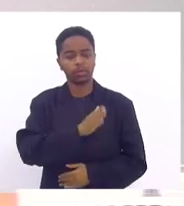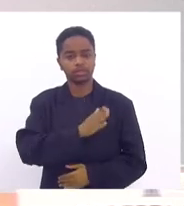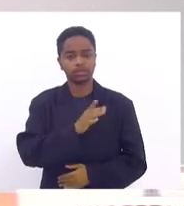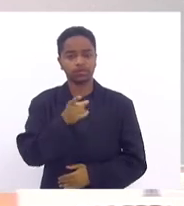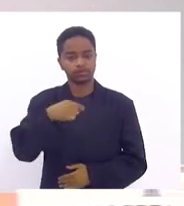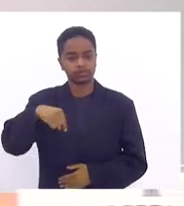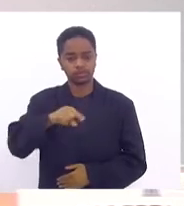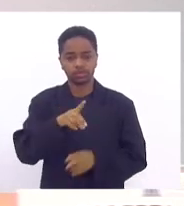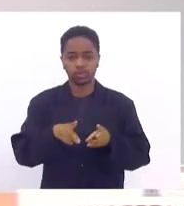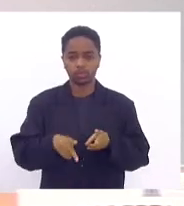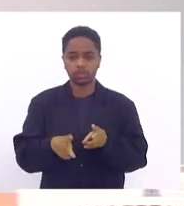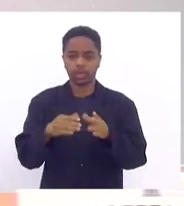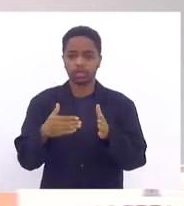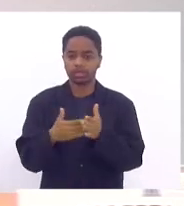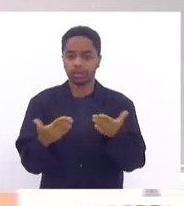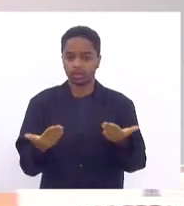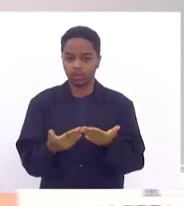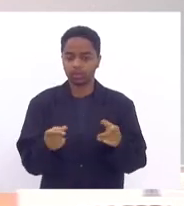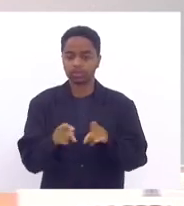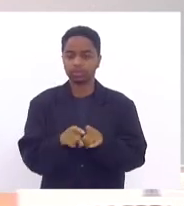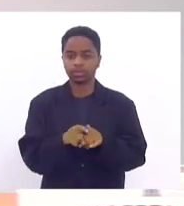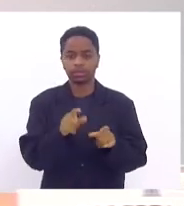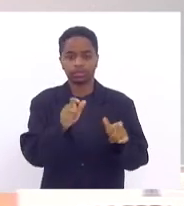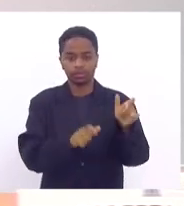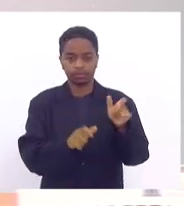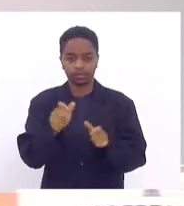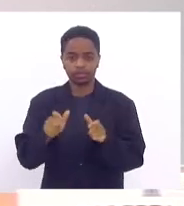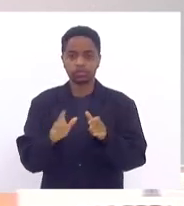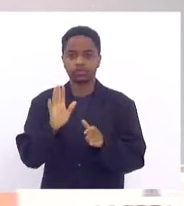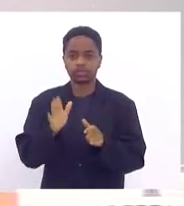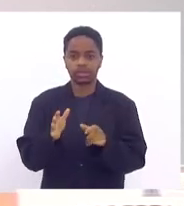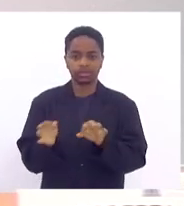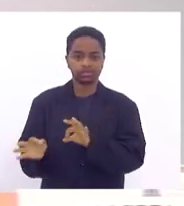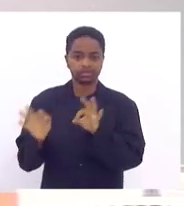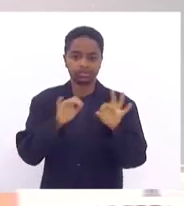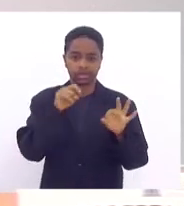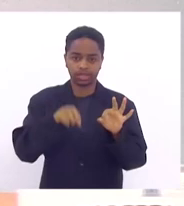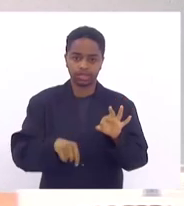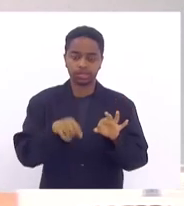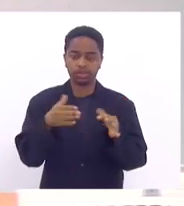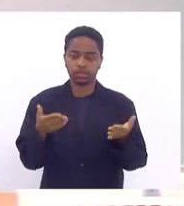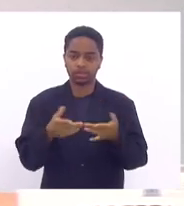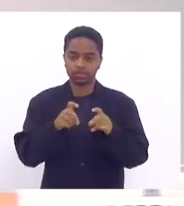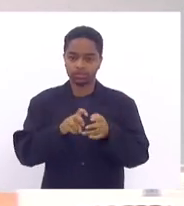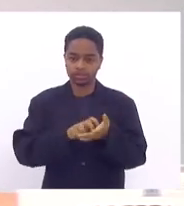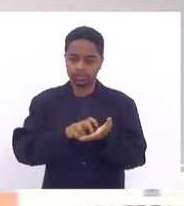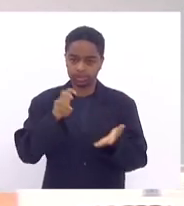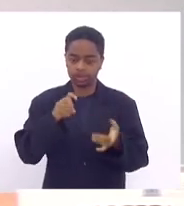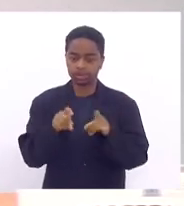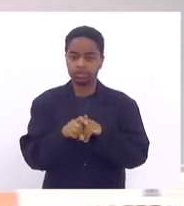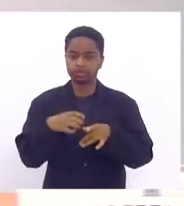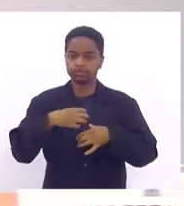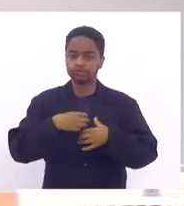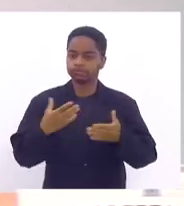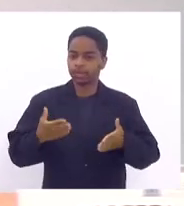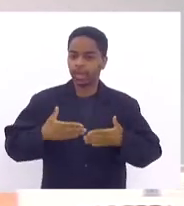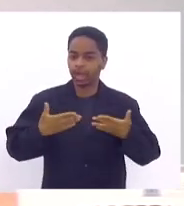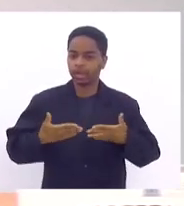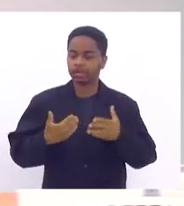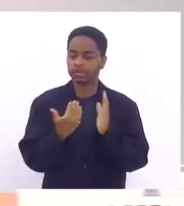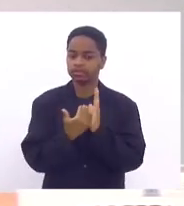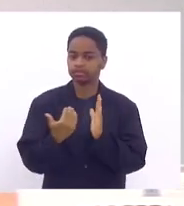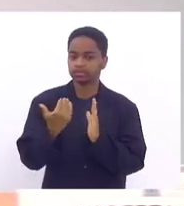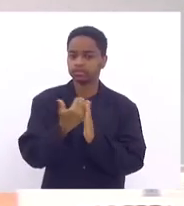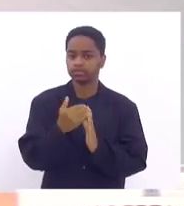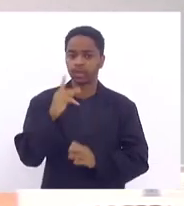permaneceu aqui até agora a todo mundo que passou por aqui durante essa manhã Eh é uma alegria muito grande para nós da